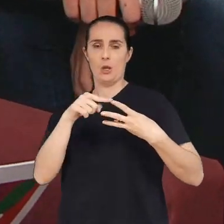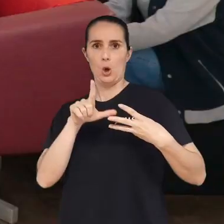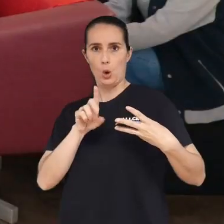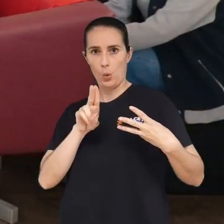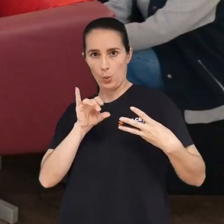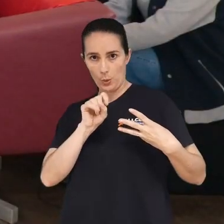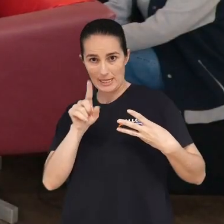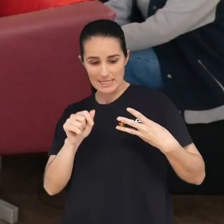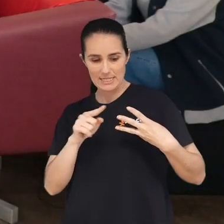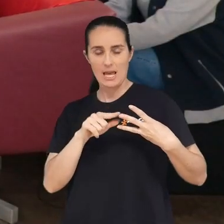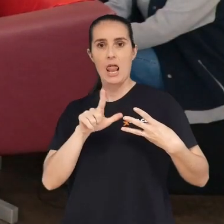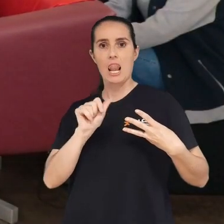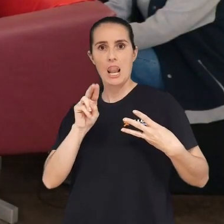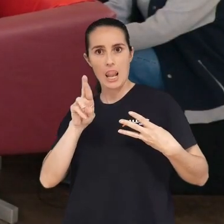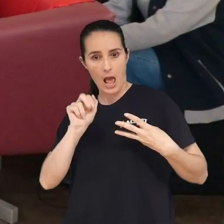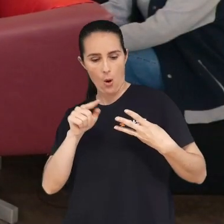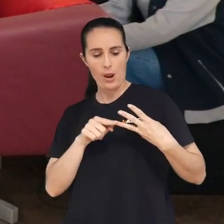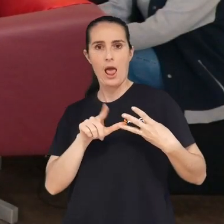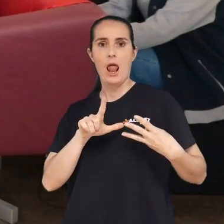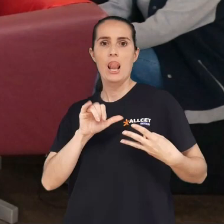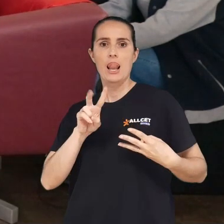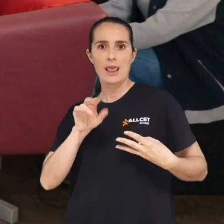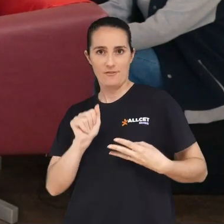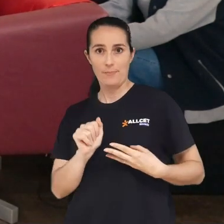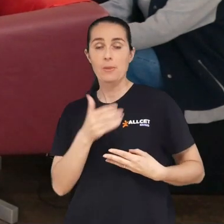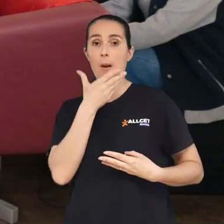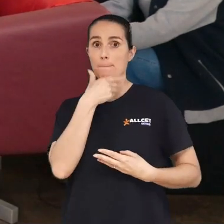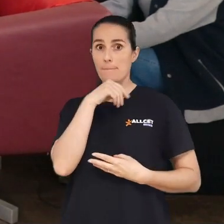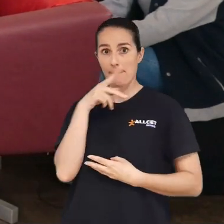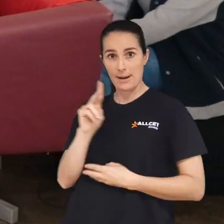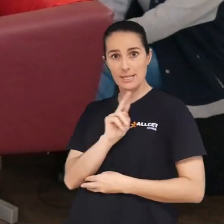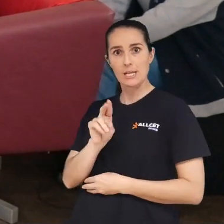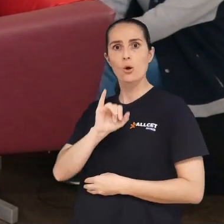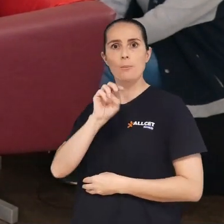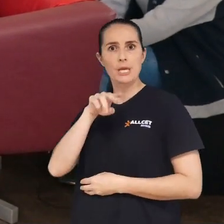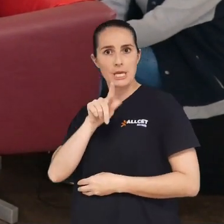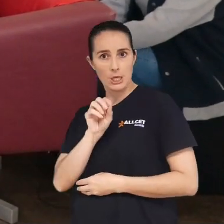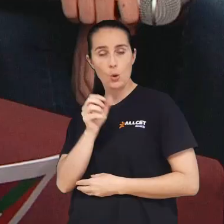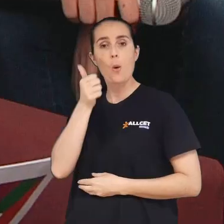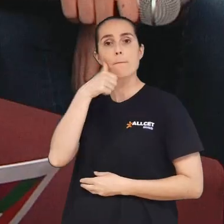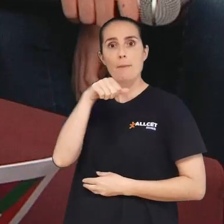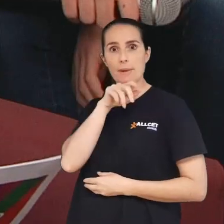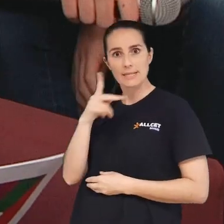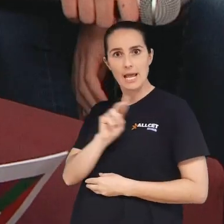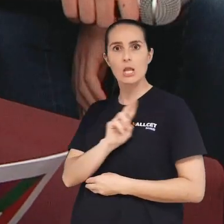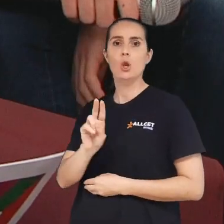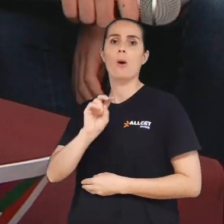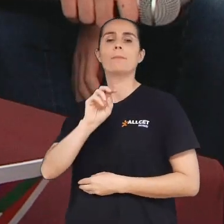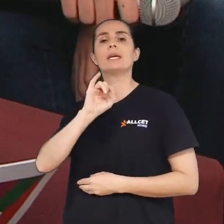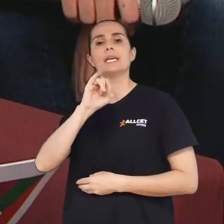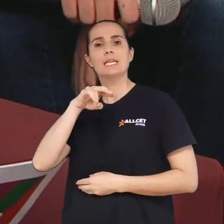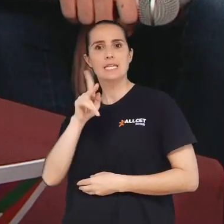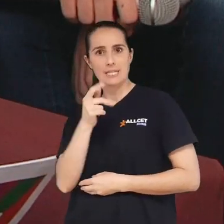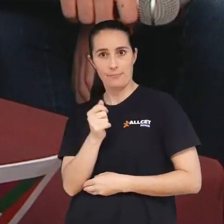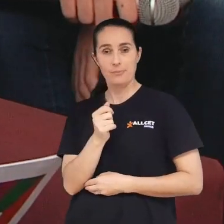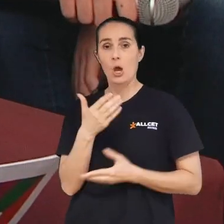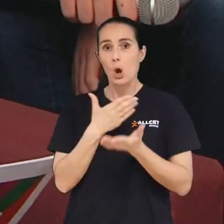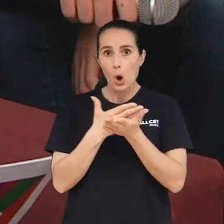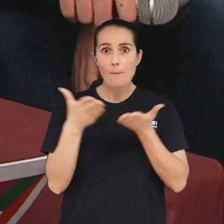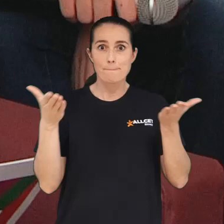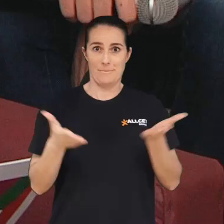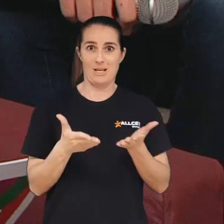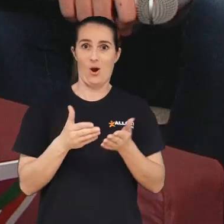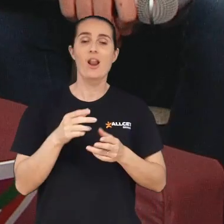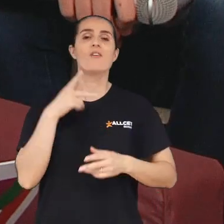maravilhosas, Luísa, Laura e Lívia, filho do Ingo e da dona Inha. Começa agora o Fala